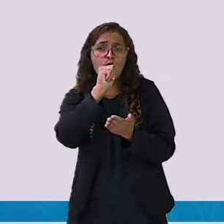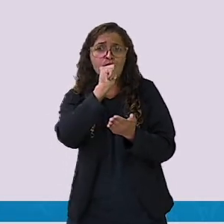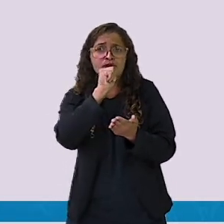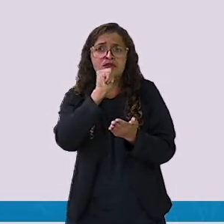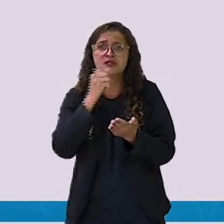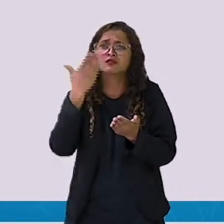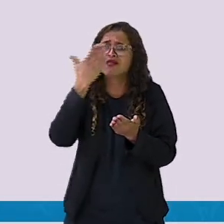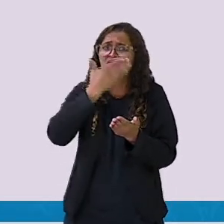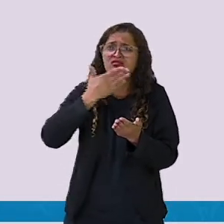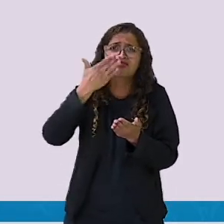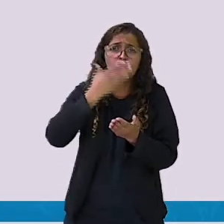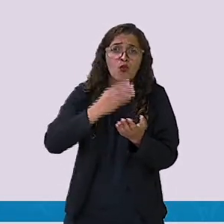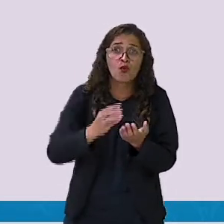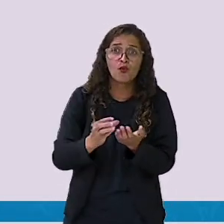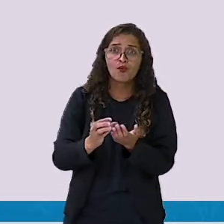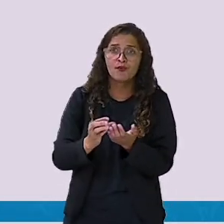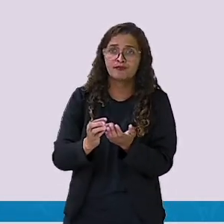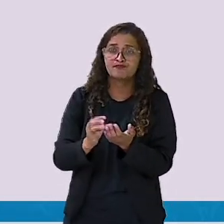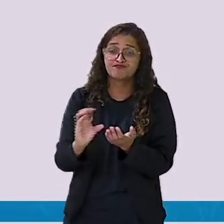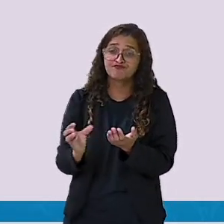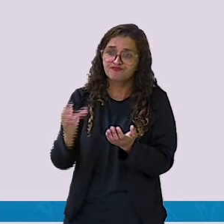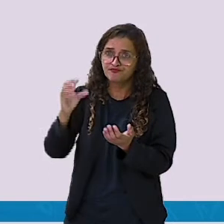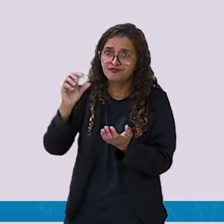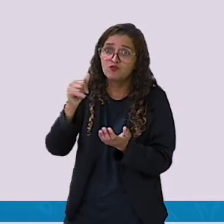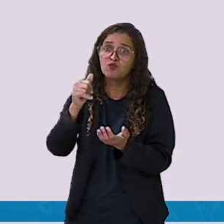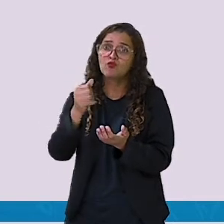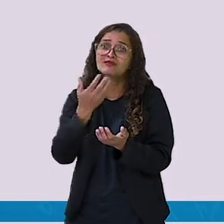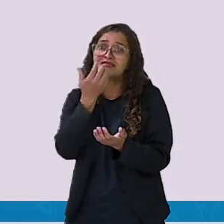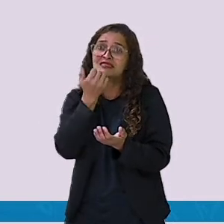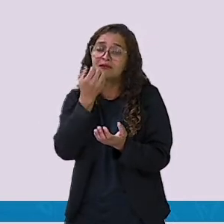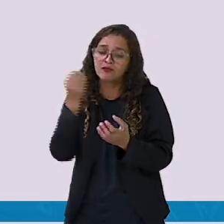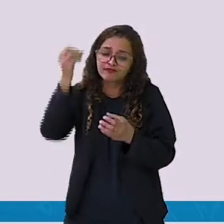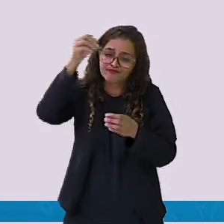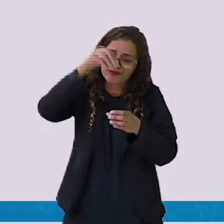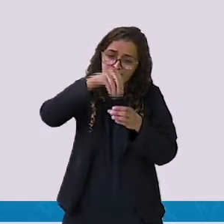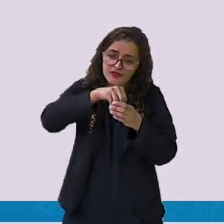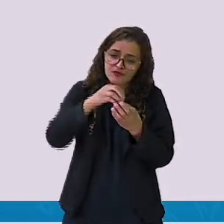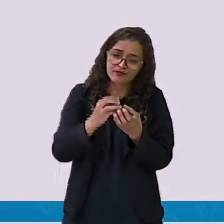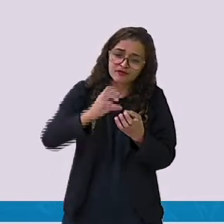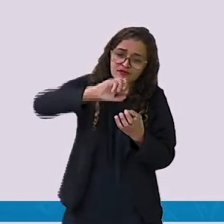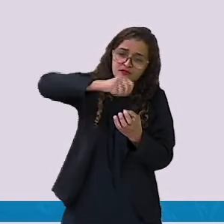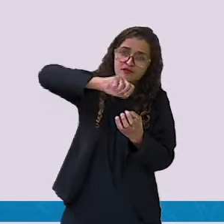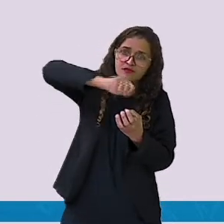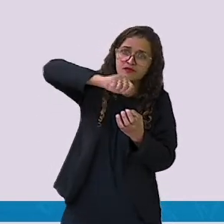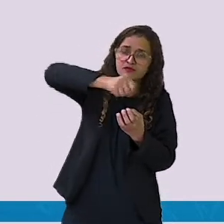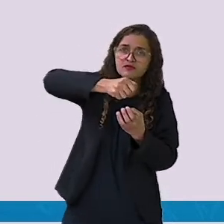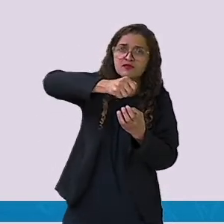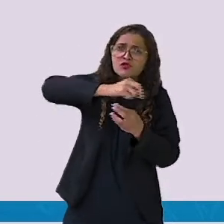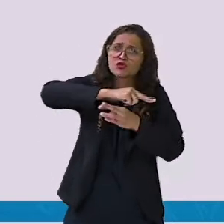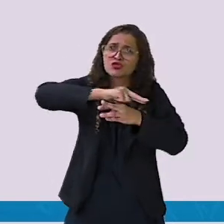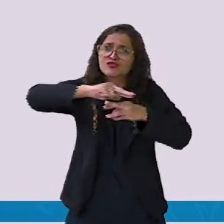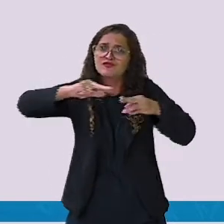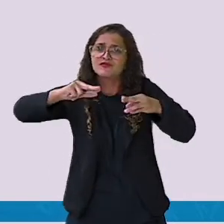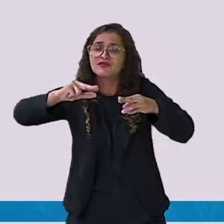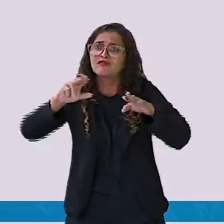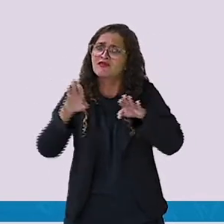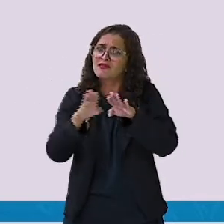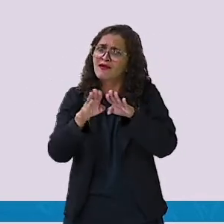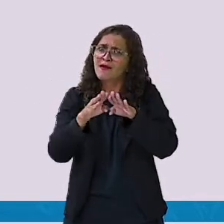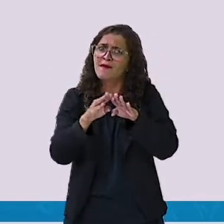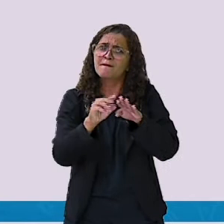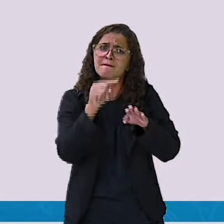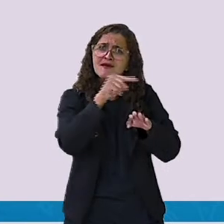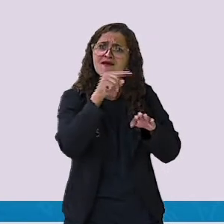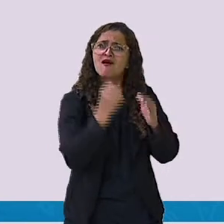conservas, frutas, verduras e legumes. Essa atividade abrange também a produção de flores